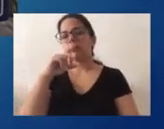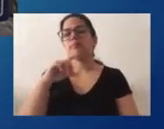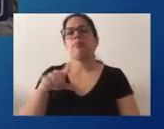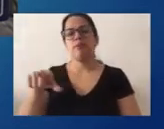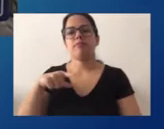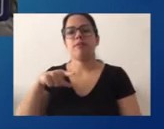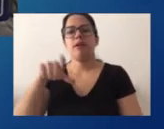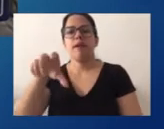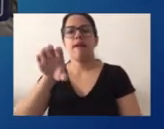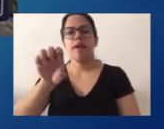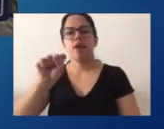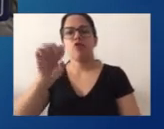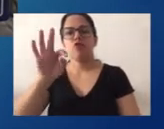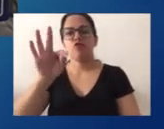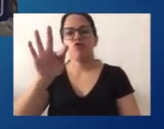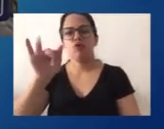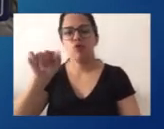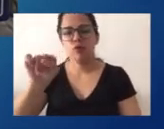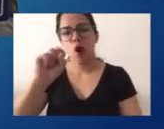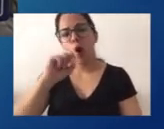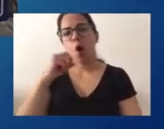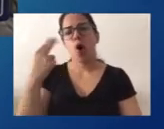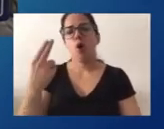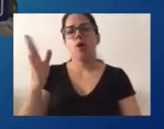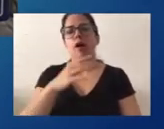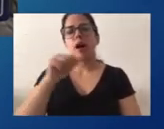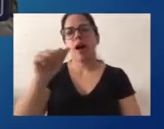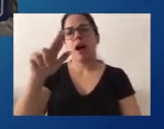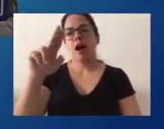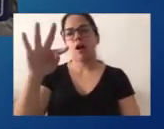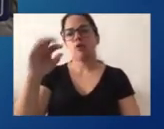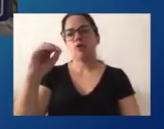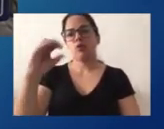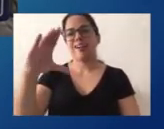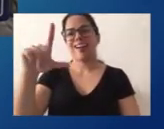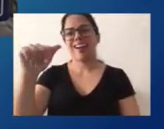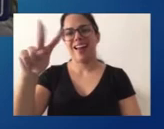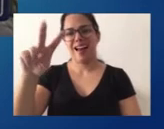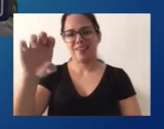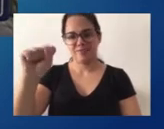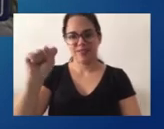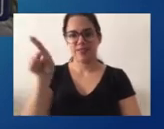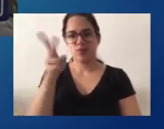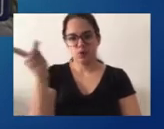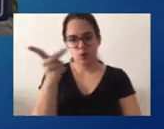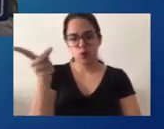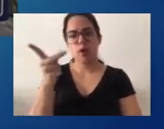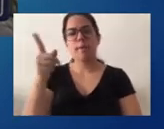como autoclave e estufa estão ali, né, para realizar seus processos de esterilização, muitas vezes